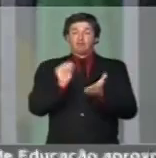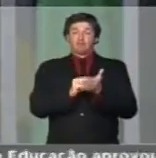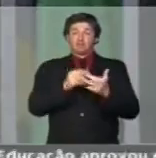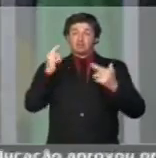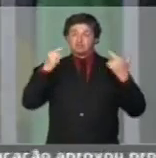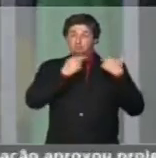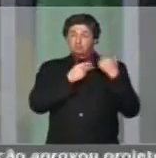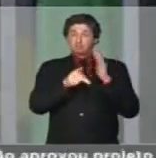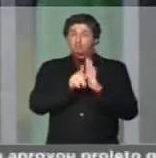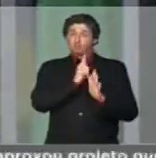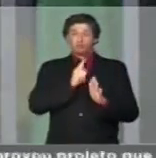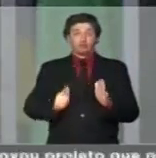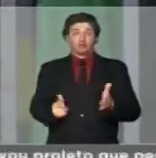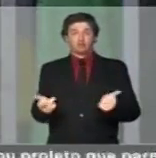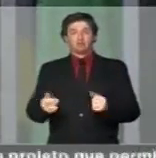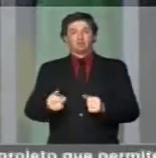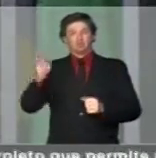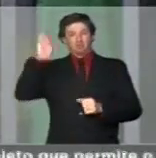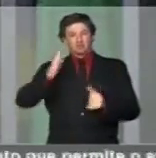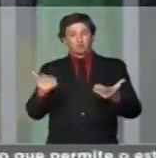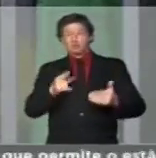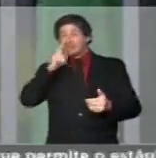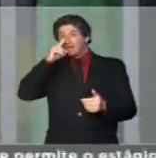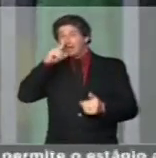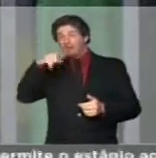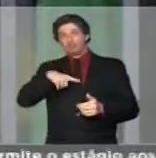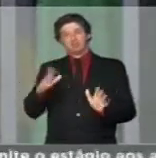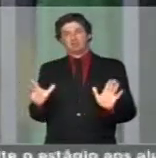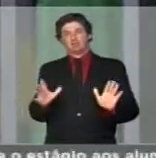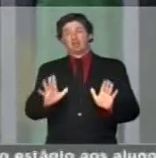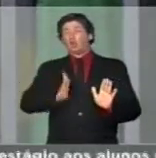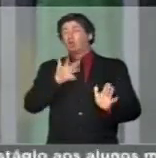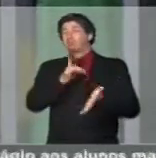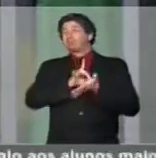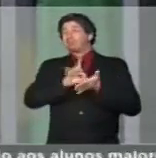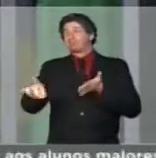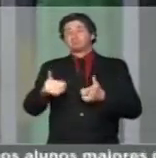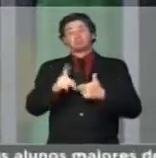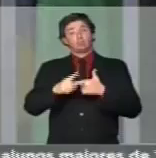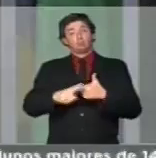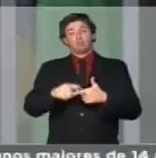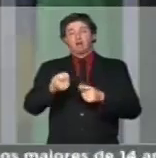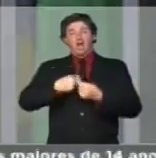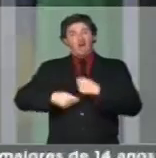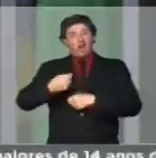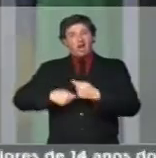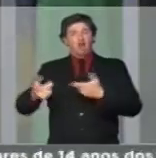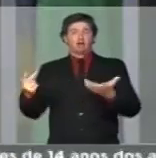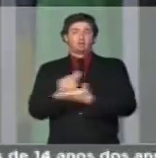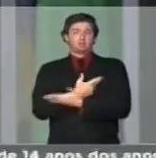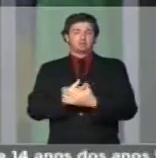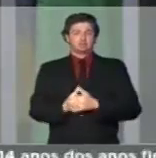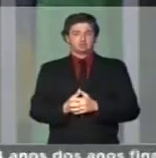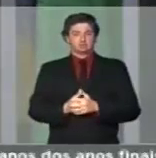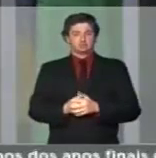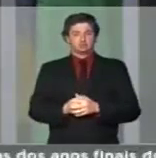O problema do Brasil hoje, ele é gravíssimo, é terrível, é repugnante, por causa da corrupção.